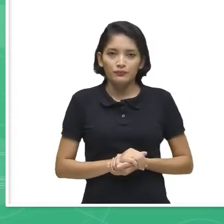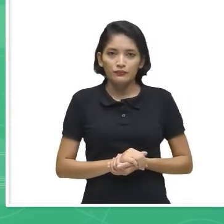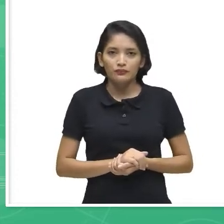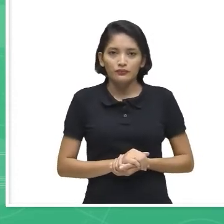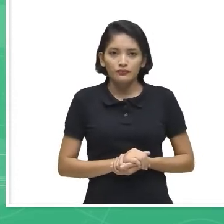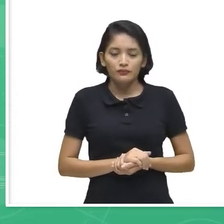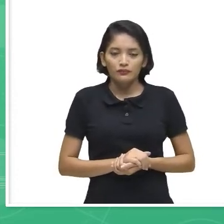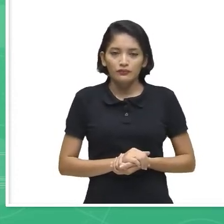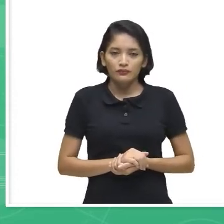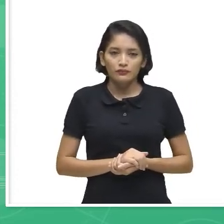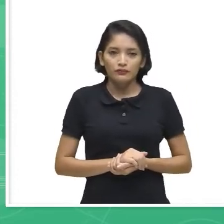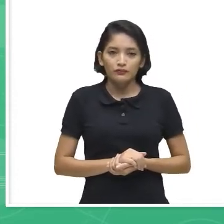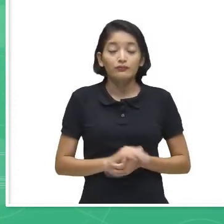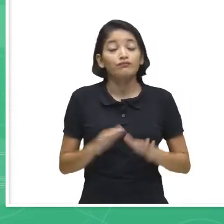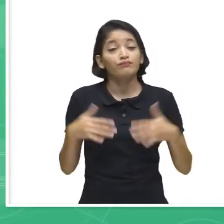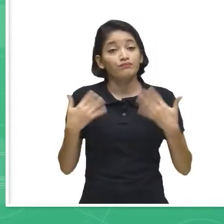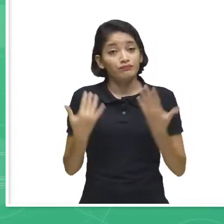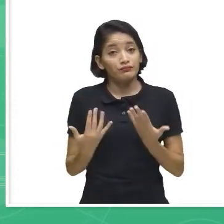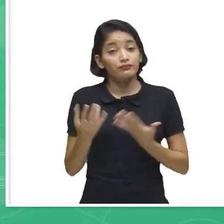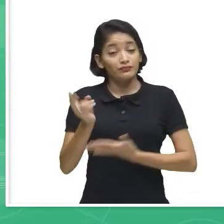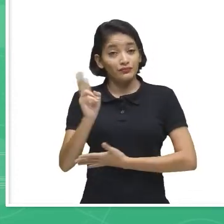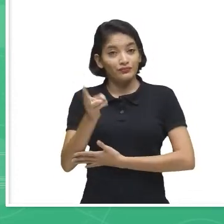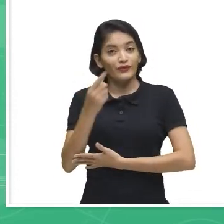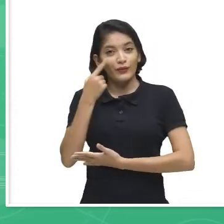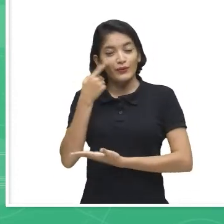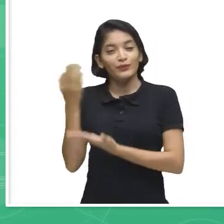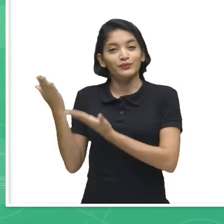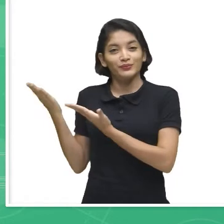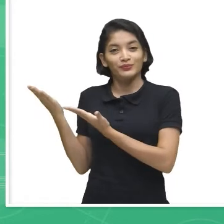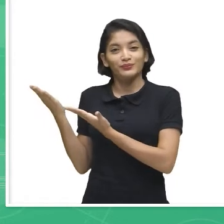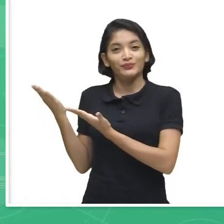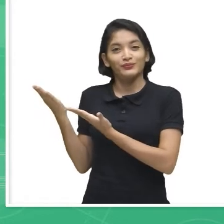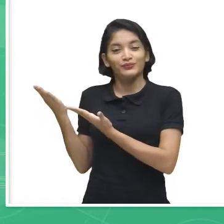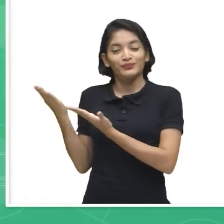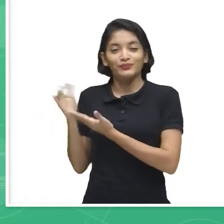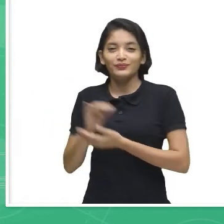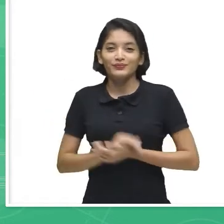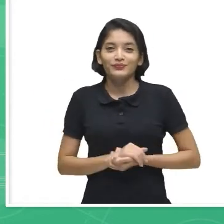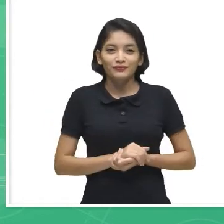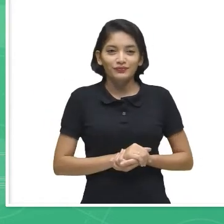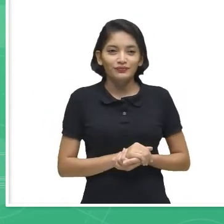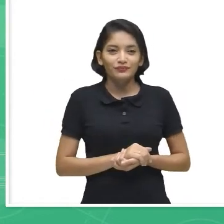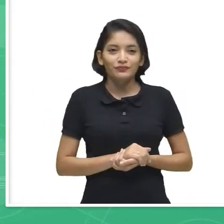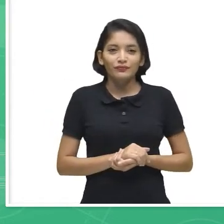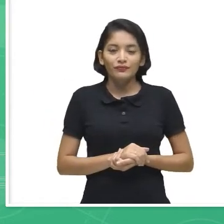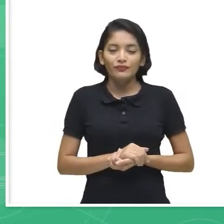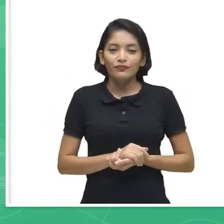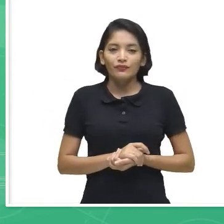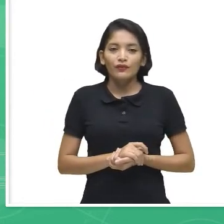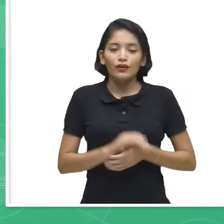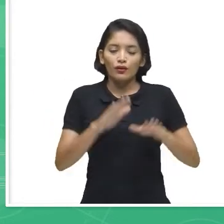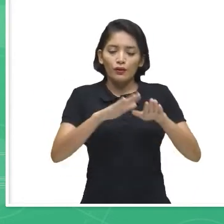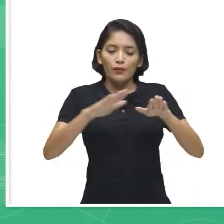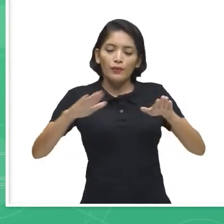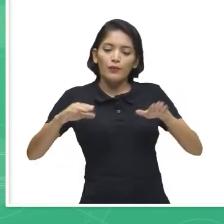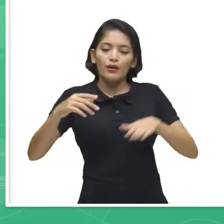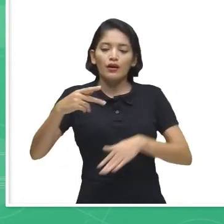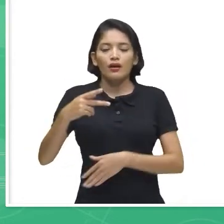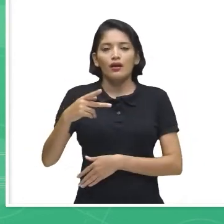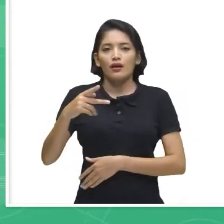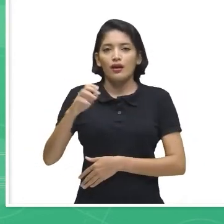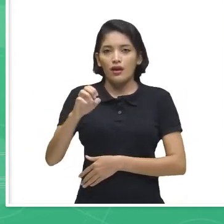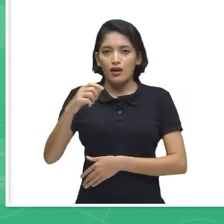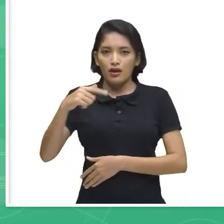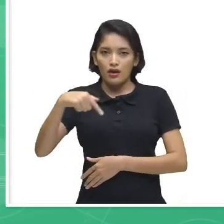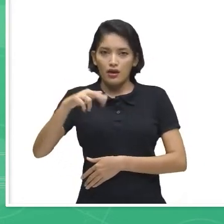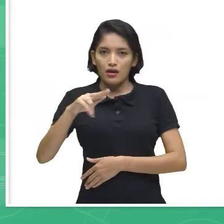potencial elétrico. Então, tá aí, olha, o que tem que ficar novamente? O que é uma superfície equipotencial?